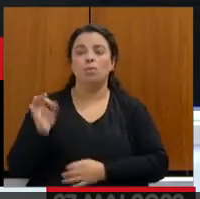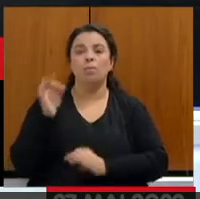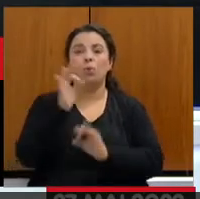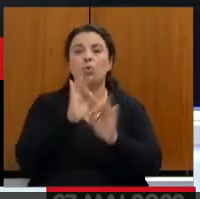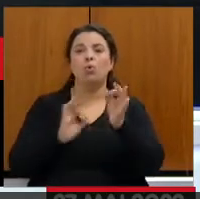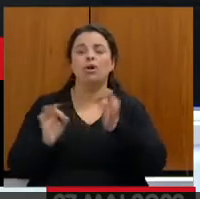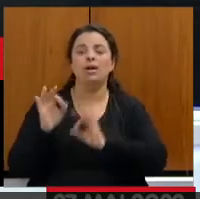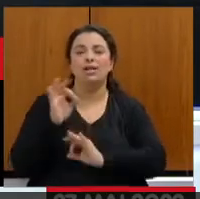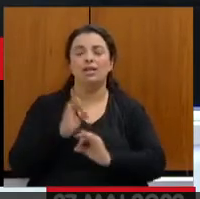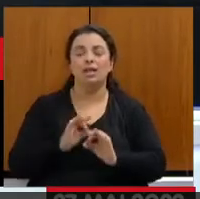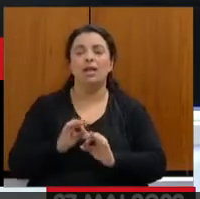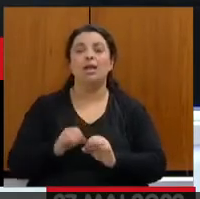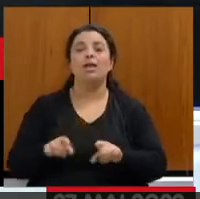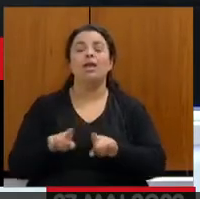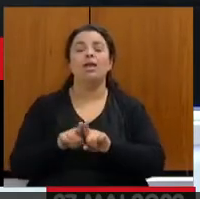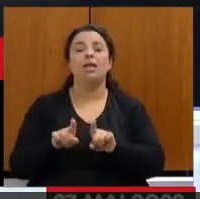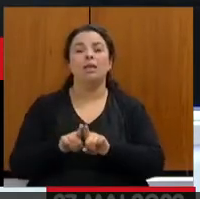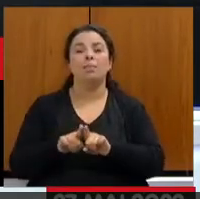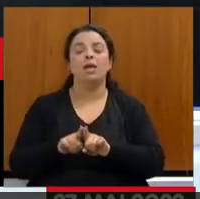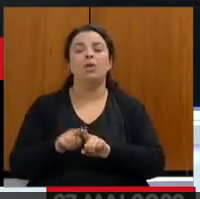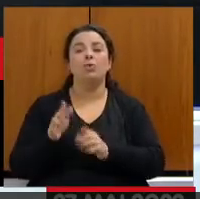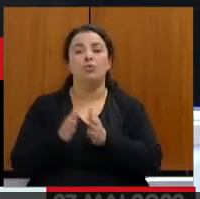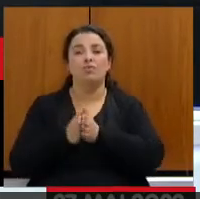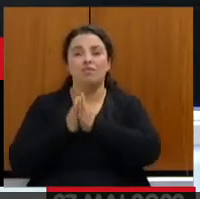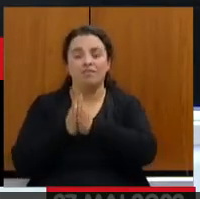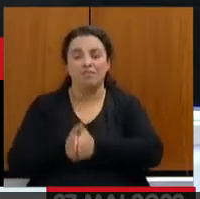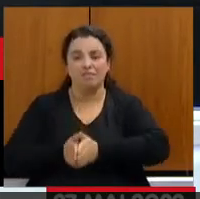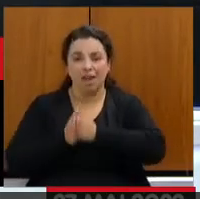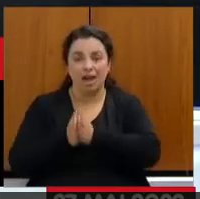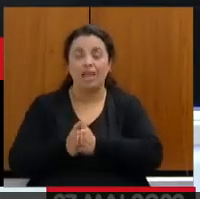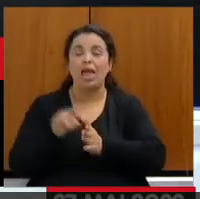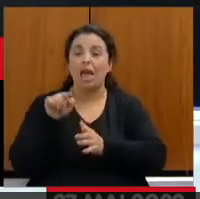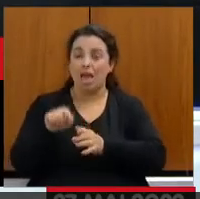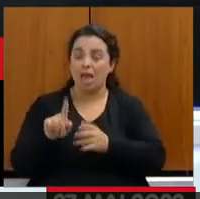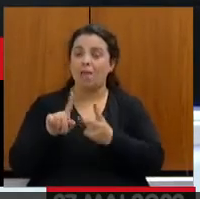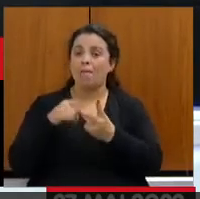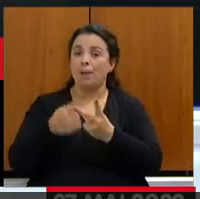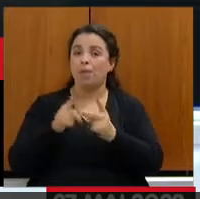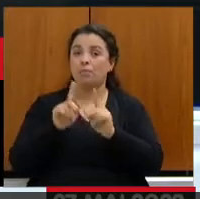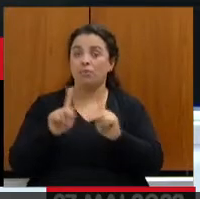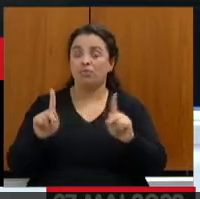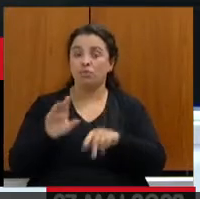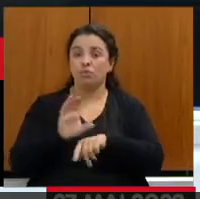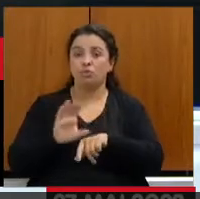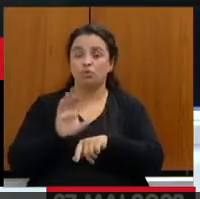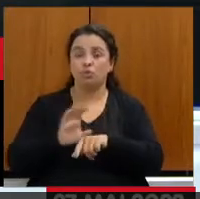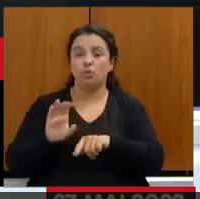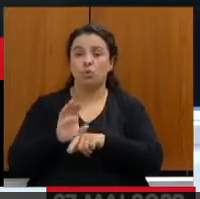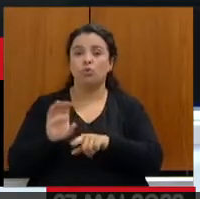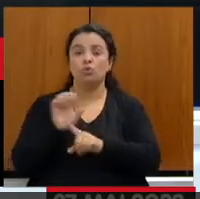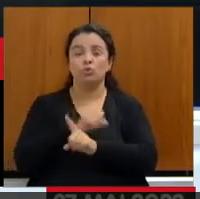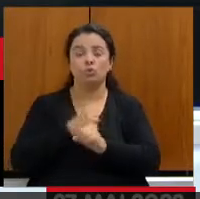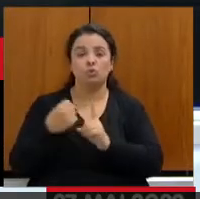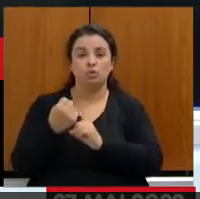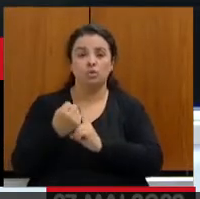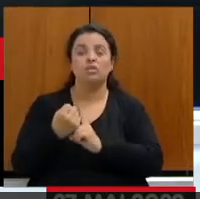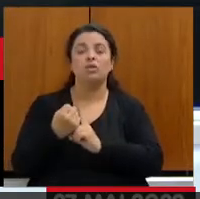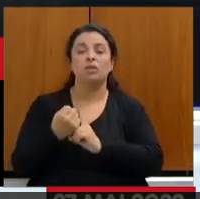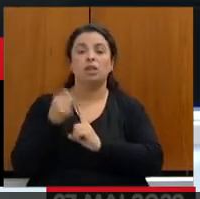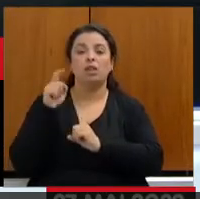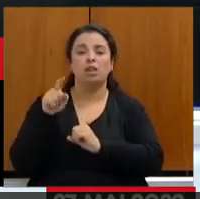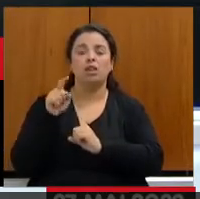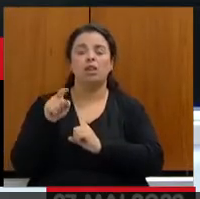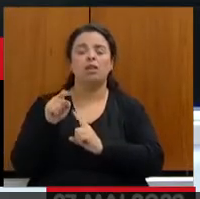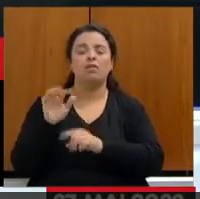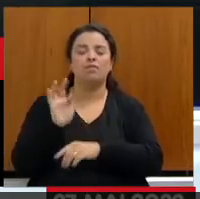das mulheres do Vale do Jequitinhonha e Mucuri e professora do curso de serviço social da Universidade Federal dos Vales